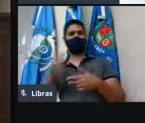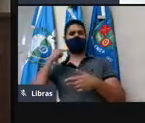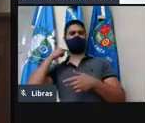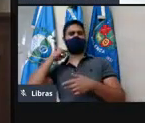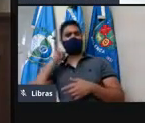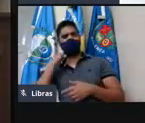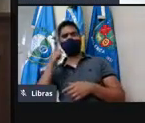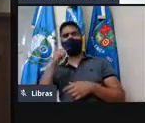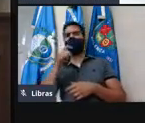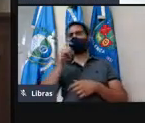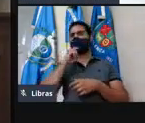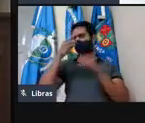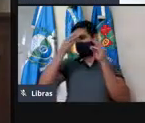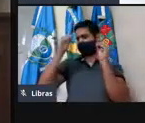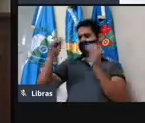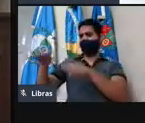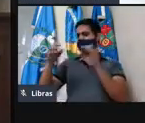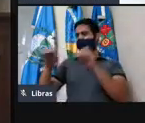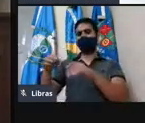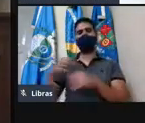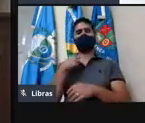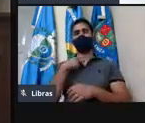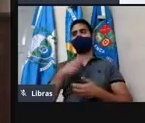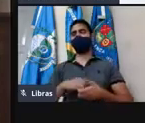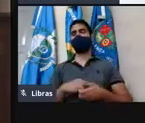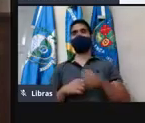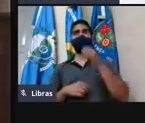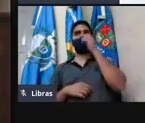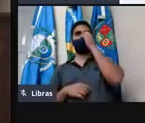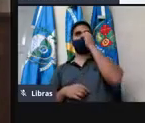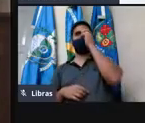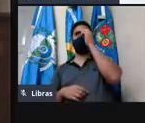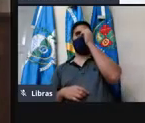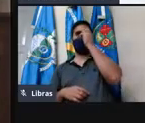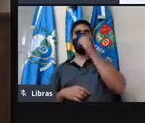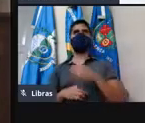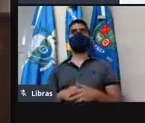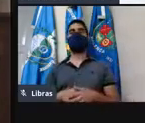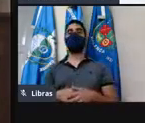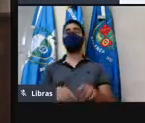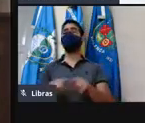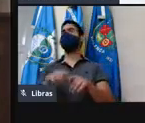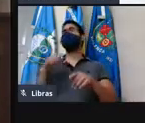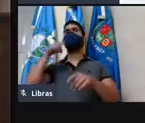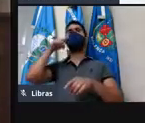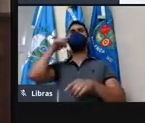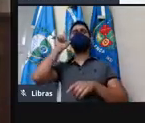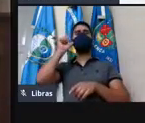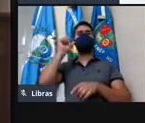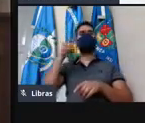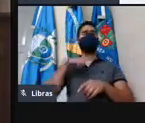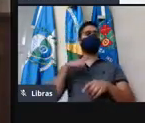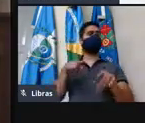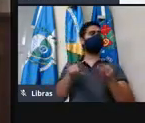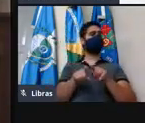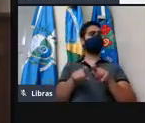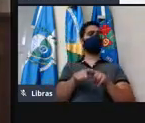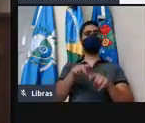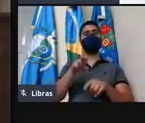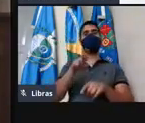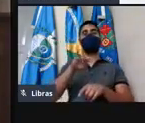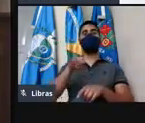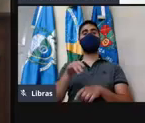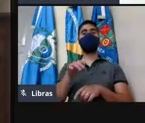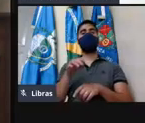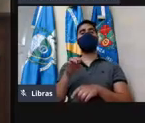carcaça de um a tudo, e assim por diante. Queria dizer também que ontem passou no jornal, no RJTV, hoje passou 6